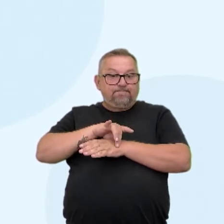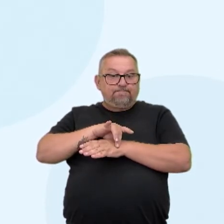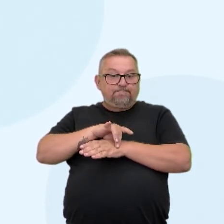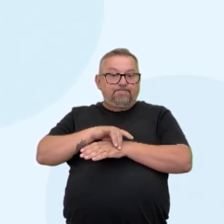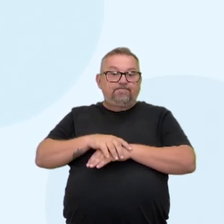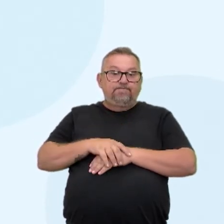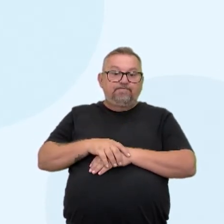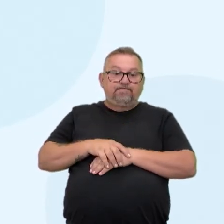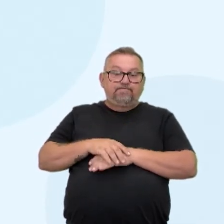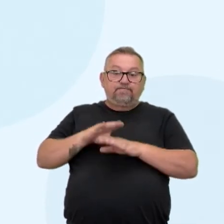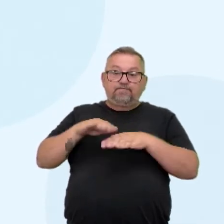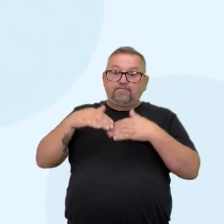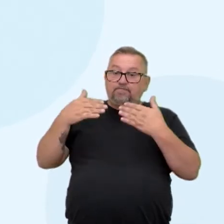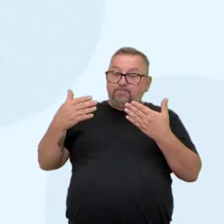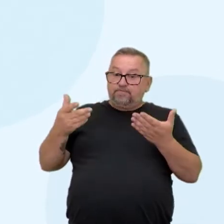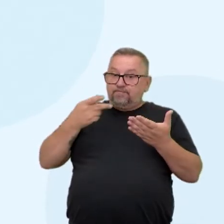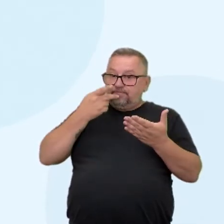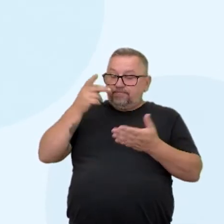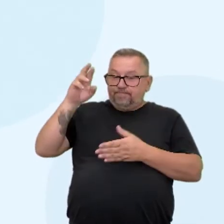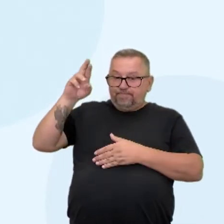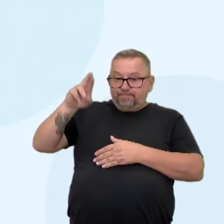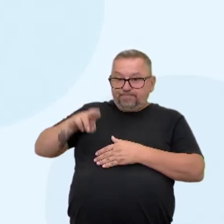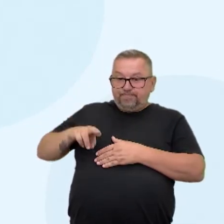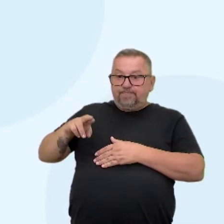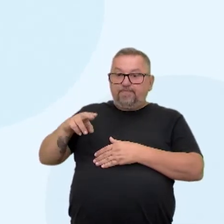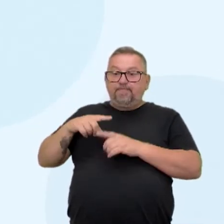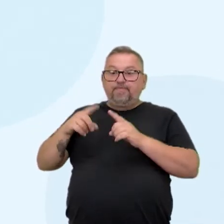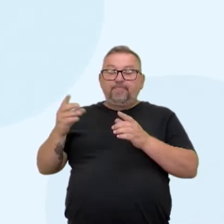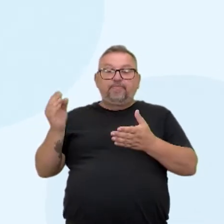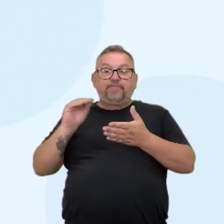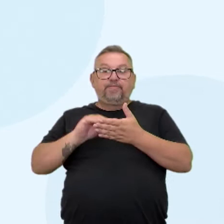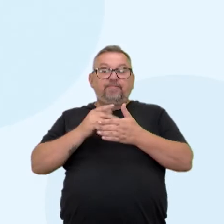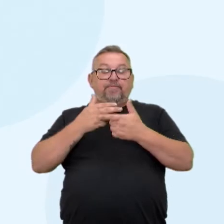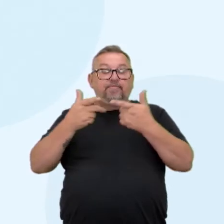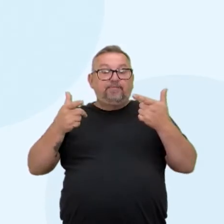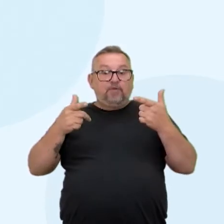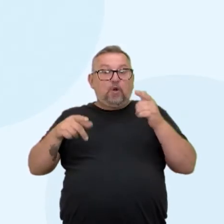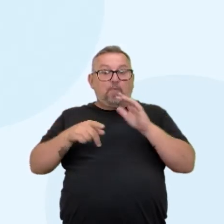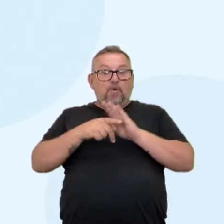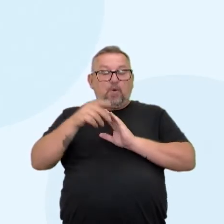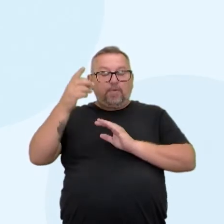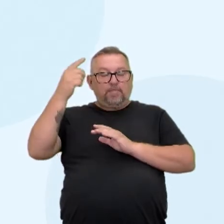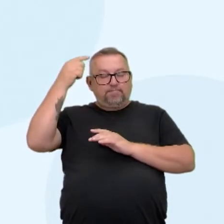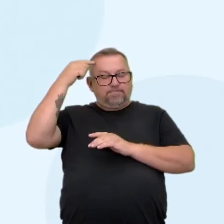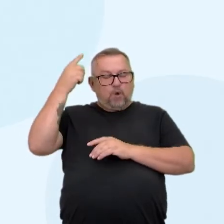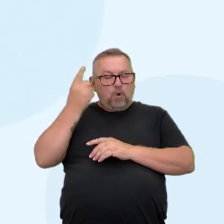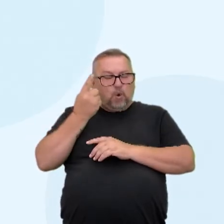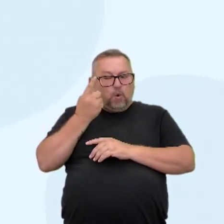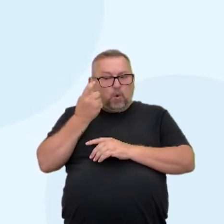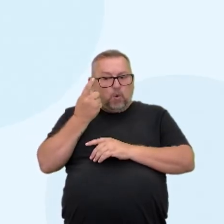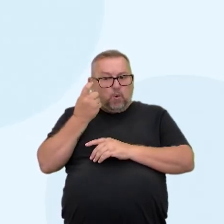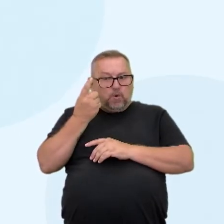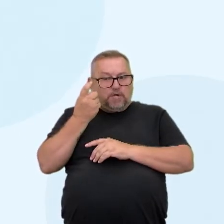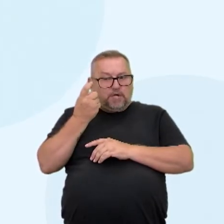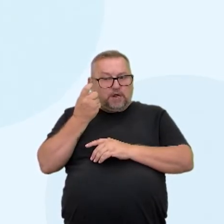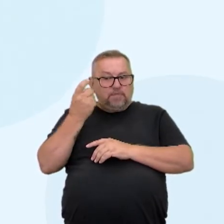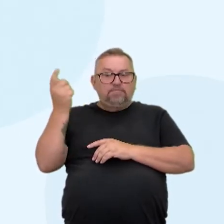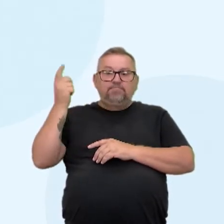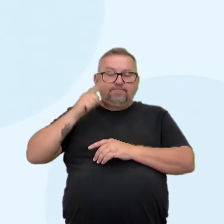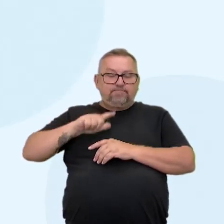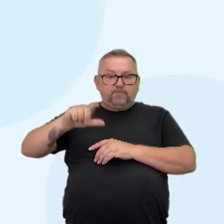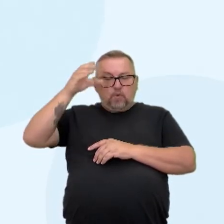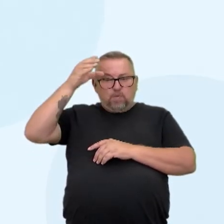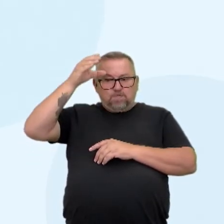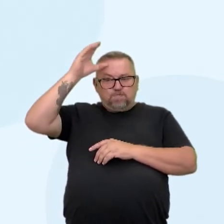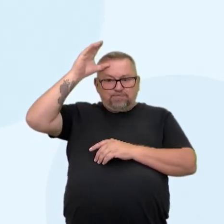e e fala que o racionalismo coloca a razão humana como a única maneira de alcançar um